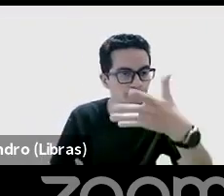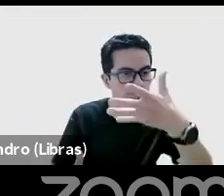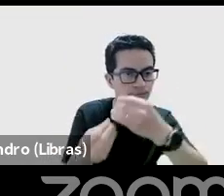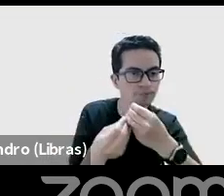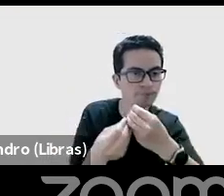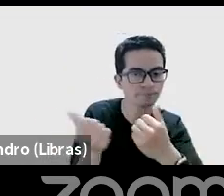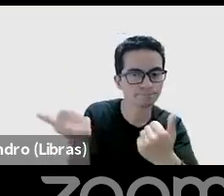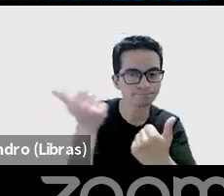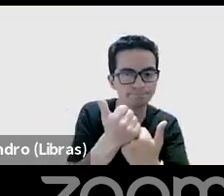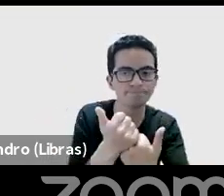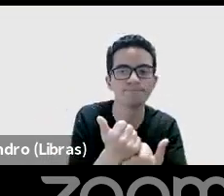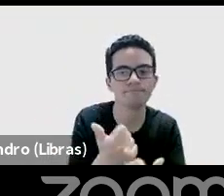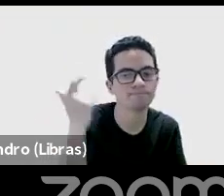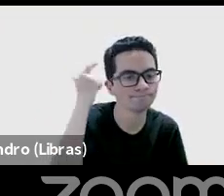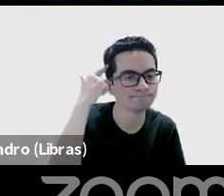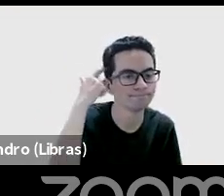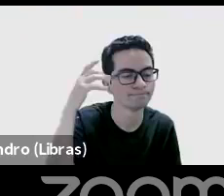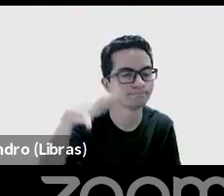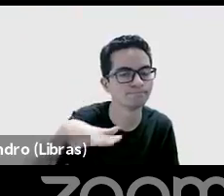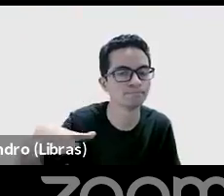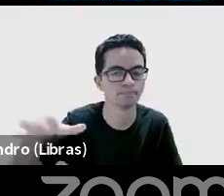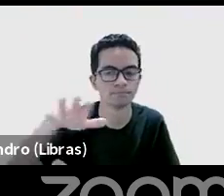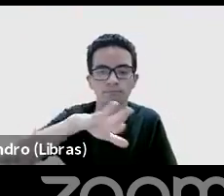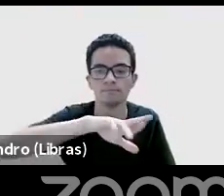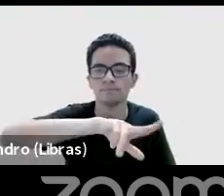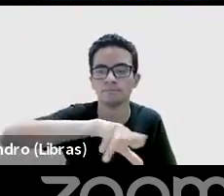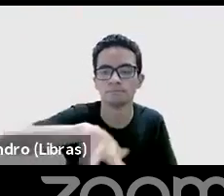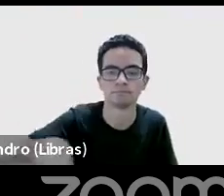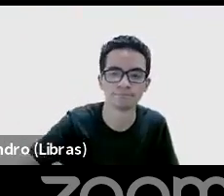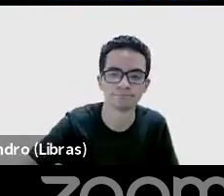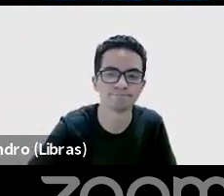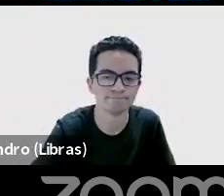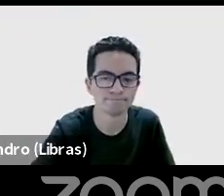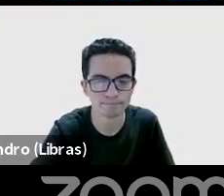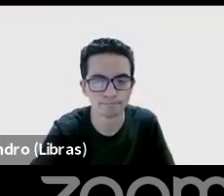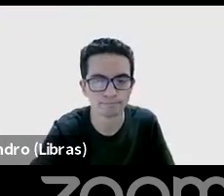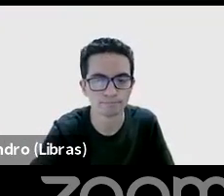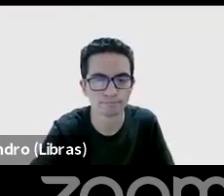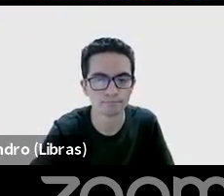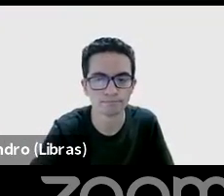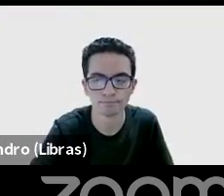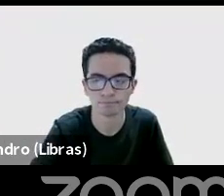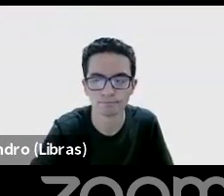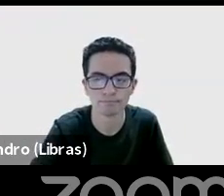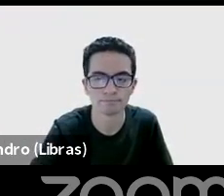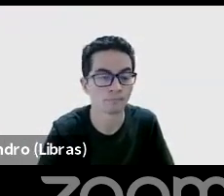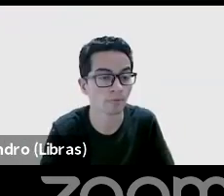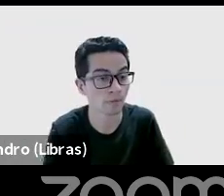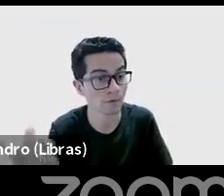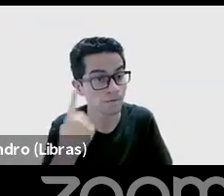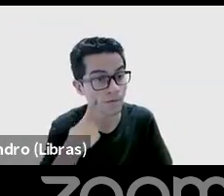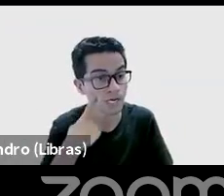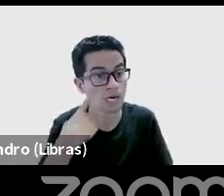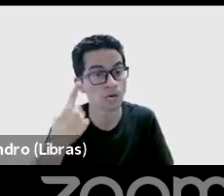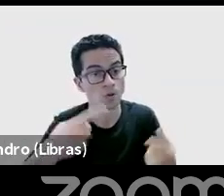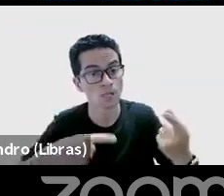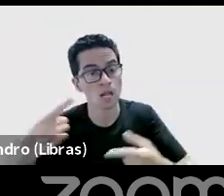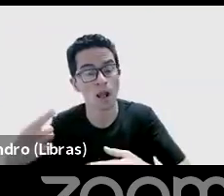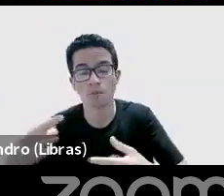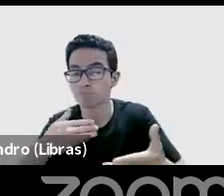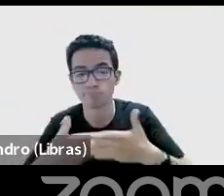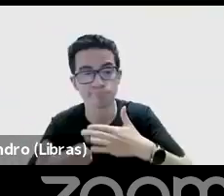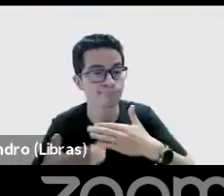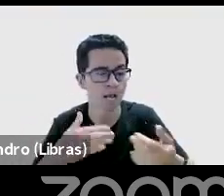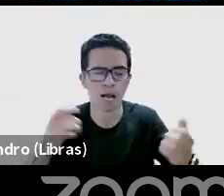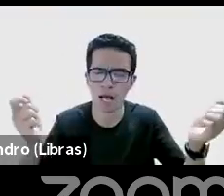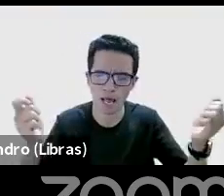pensamento situado, né? Então, o que quer dizer assim? Que qualquer conceito, qualquer discussão pode ser potencialmente